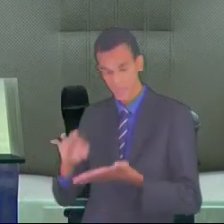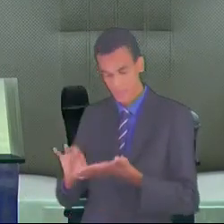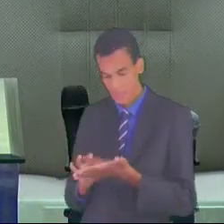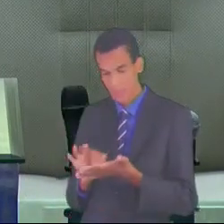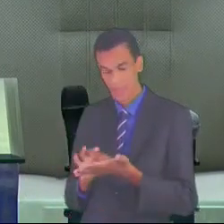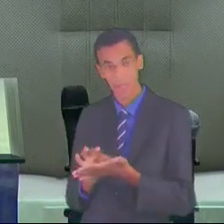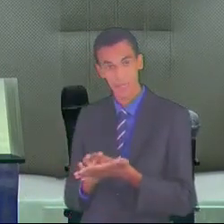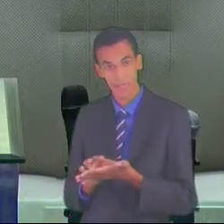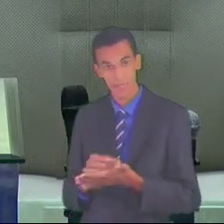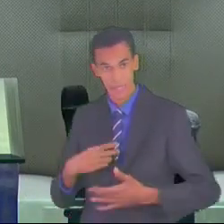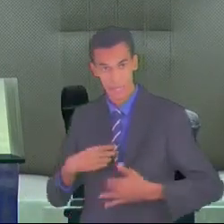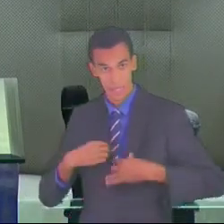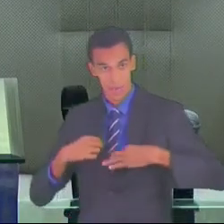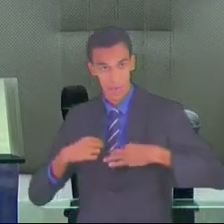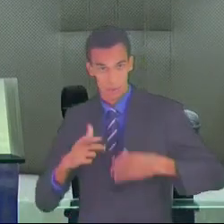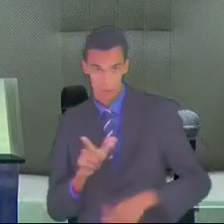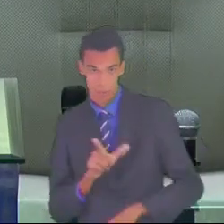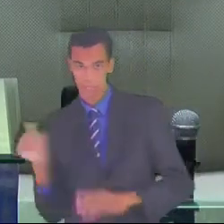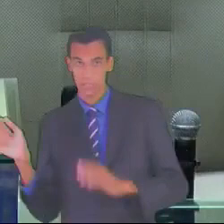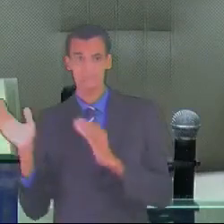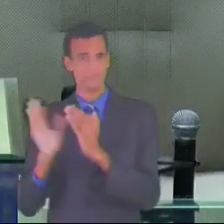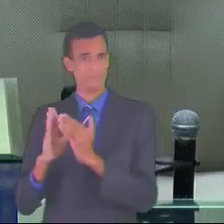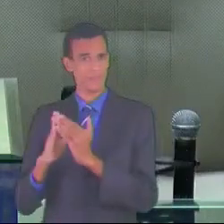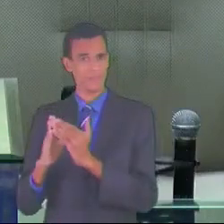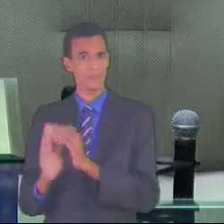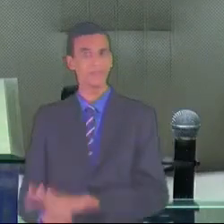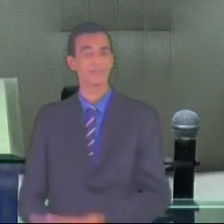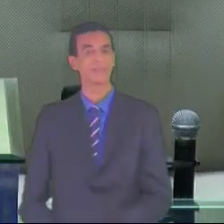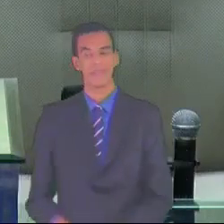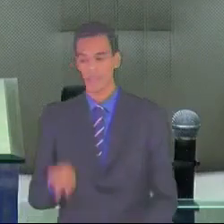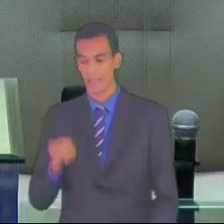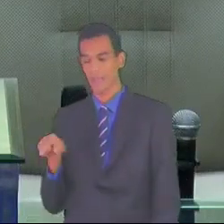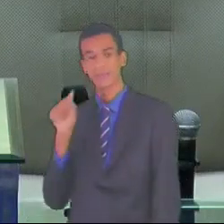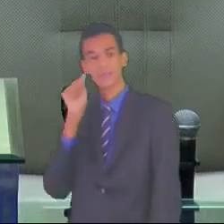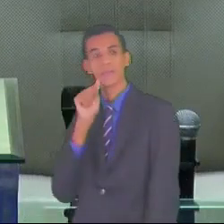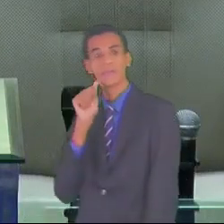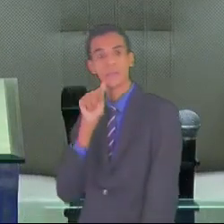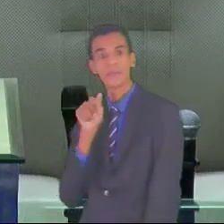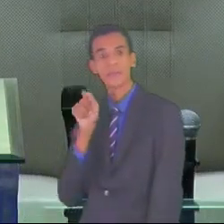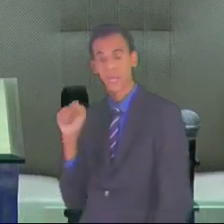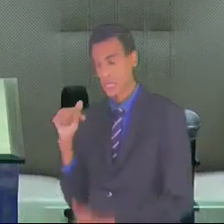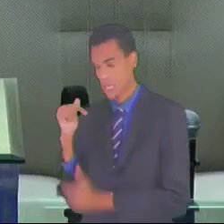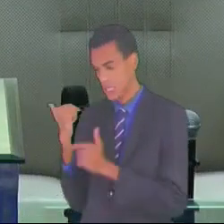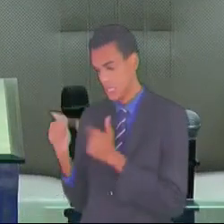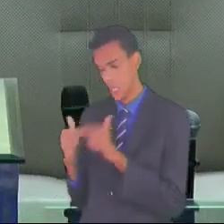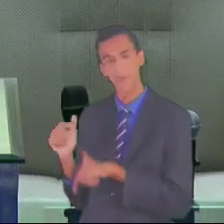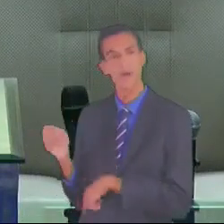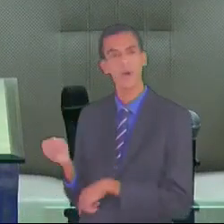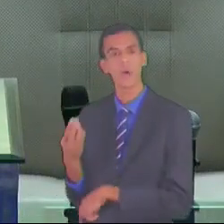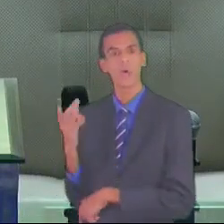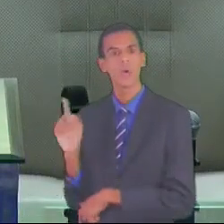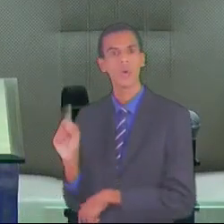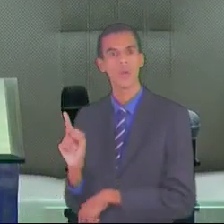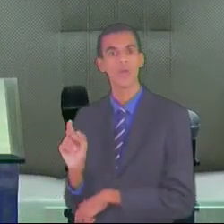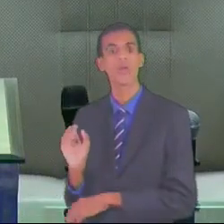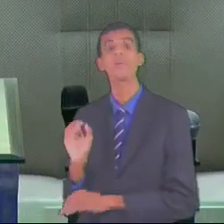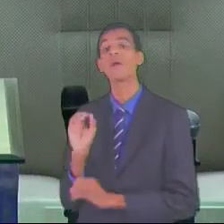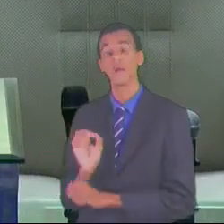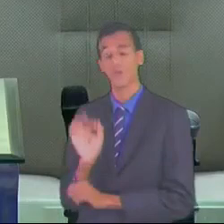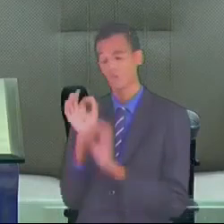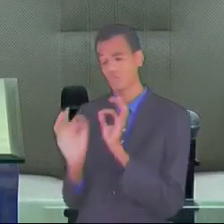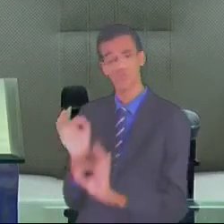sai da sua casa no sábado, esta mulher cometeu o trabalho ou não? Era caso de julgamento isso aí.